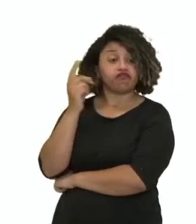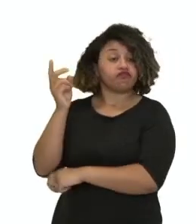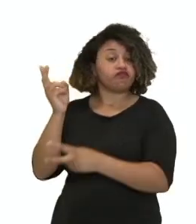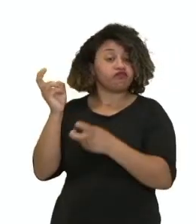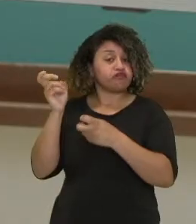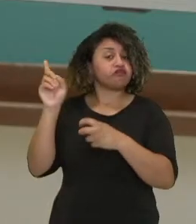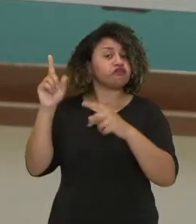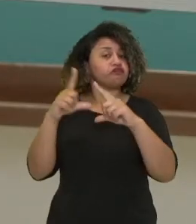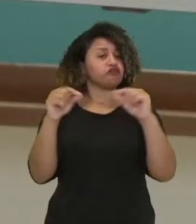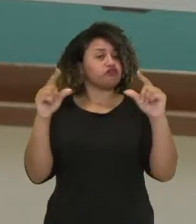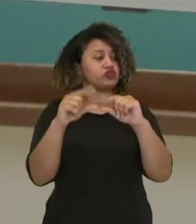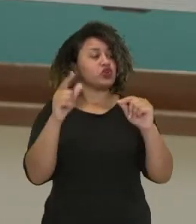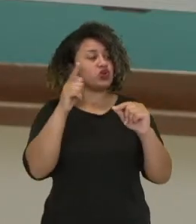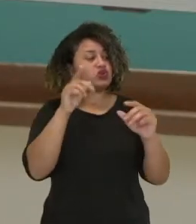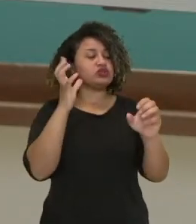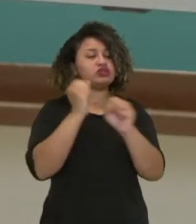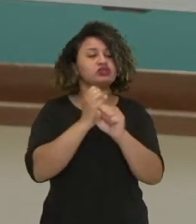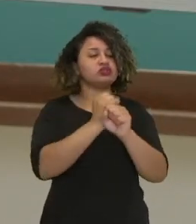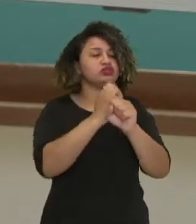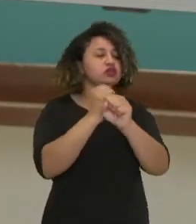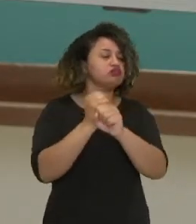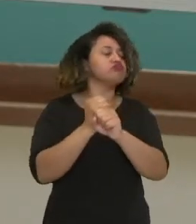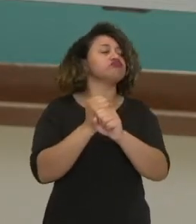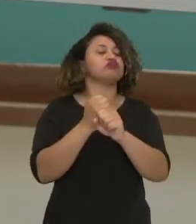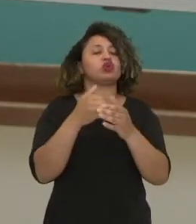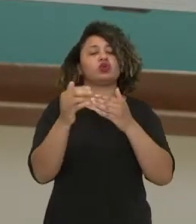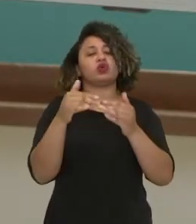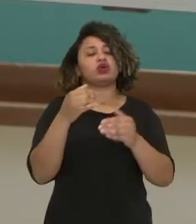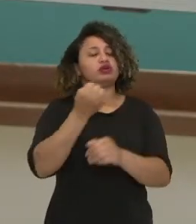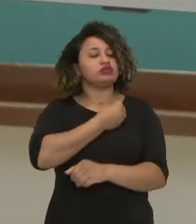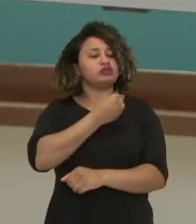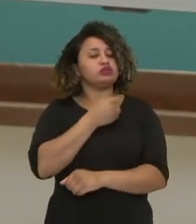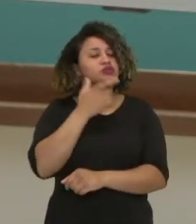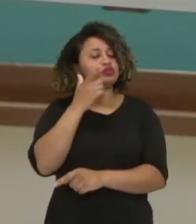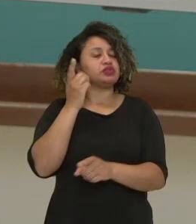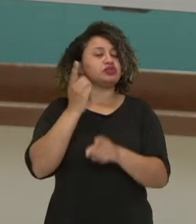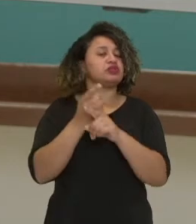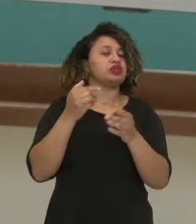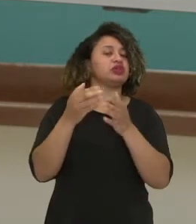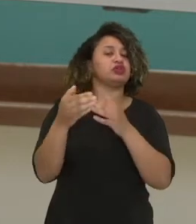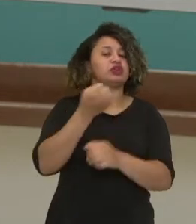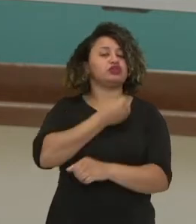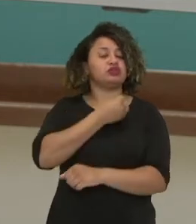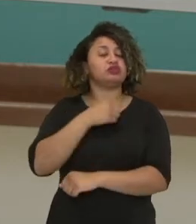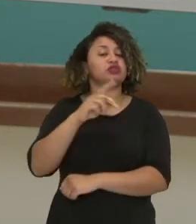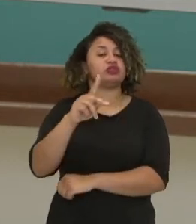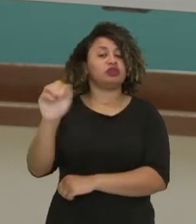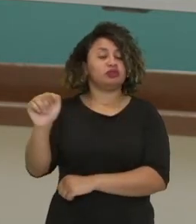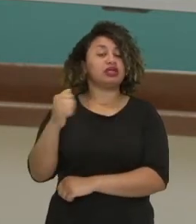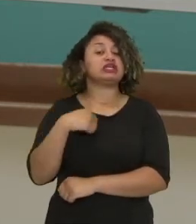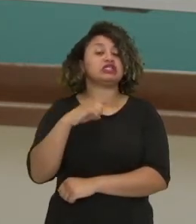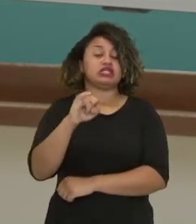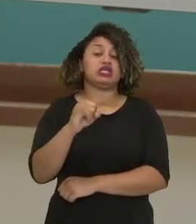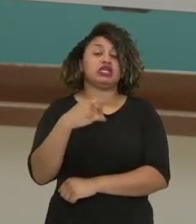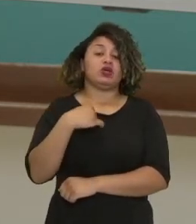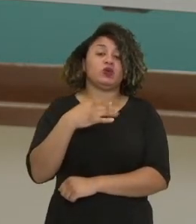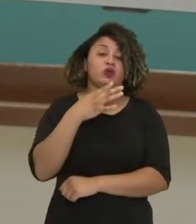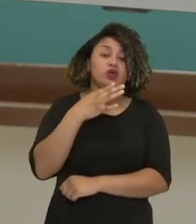fórmula, nós podemos calcular qualquer termo de uma PA conhecendo o primeiro termo dela e a sua